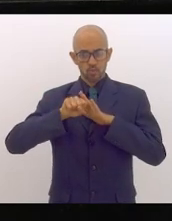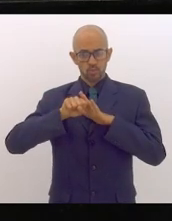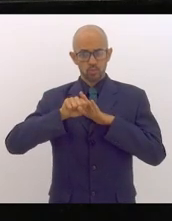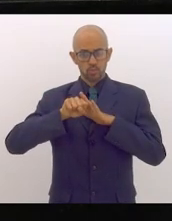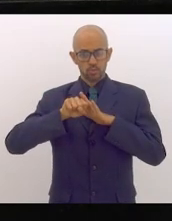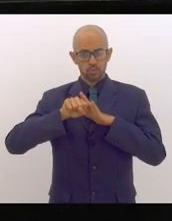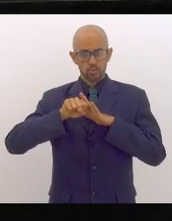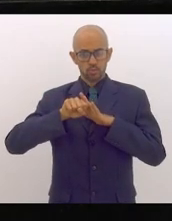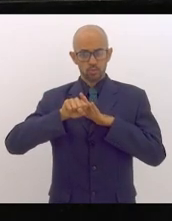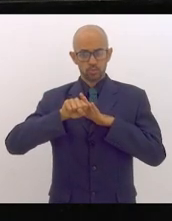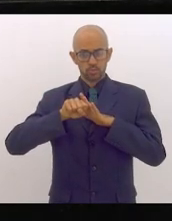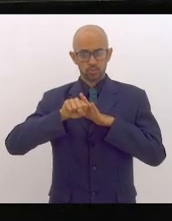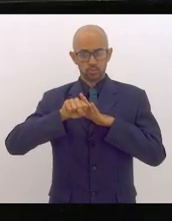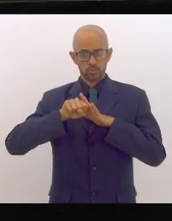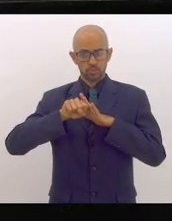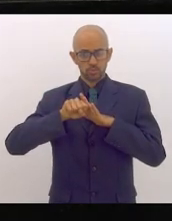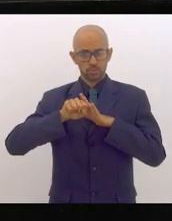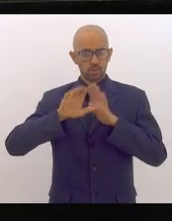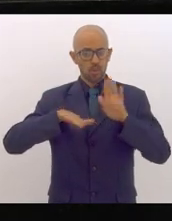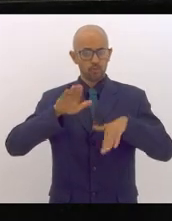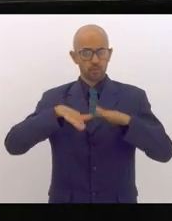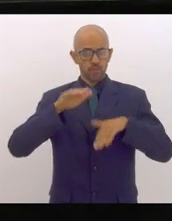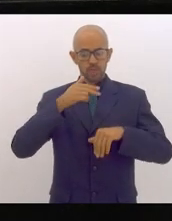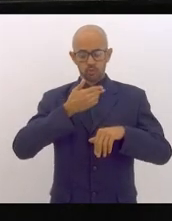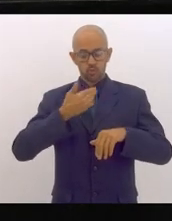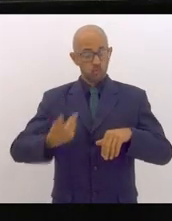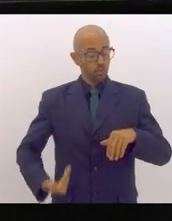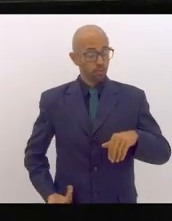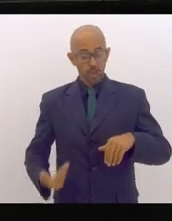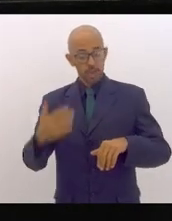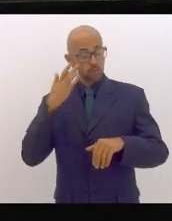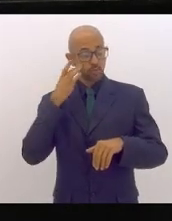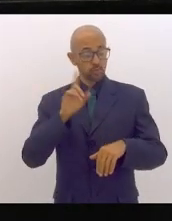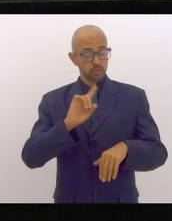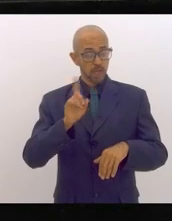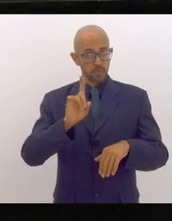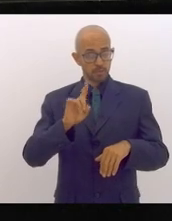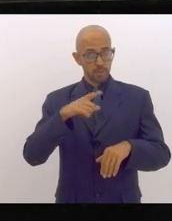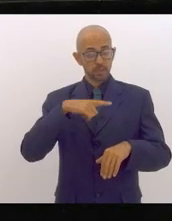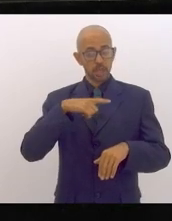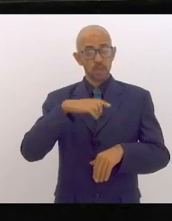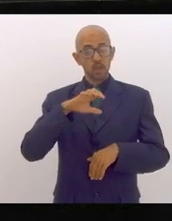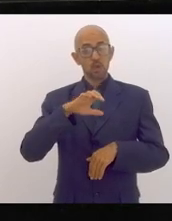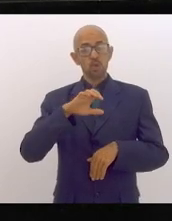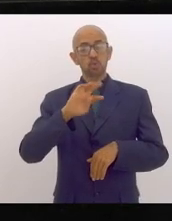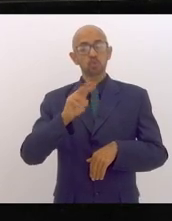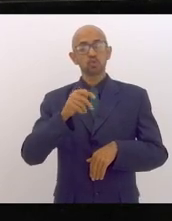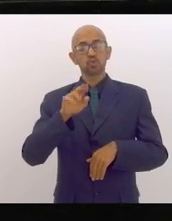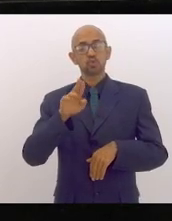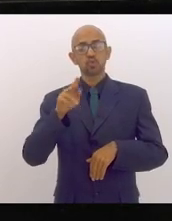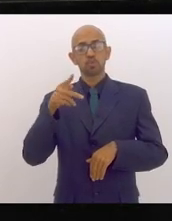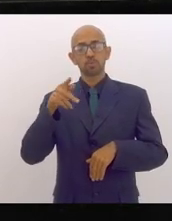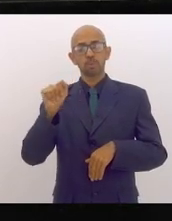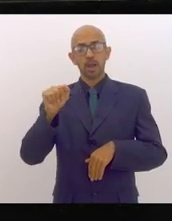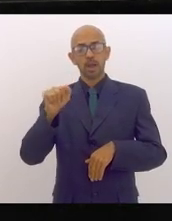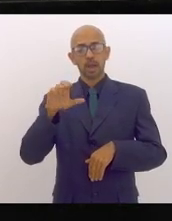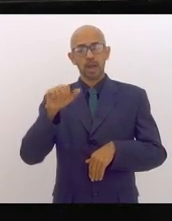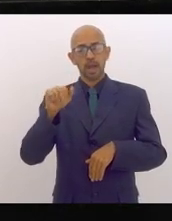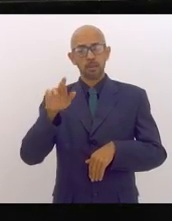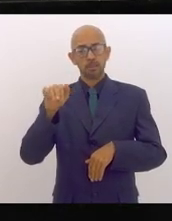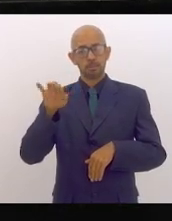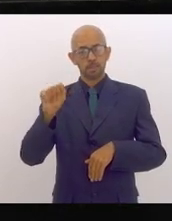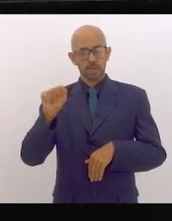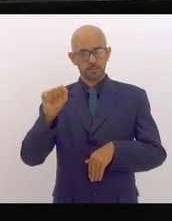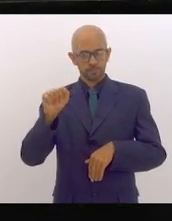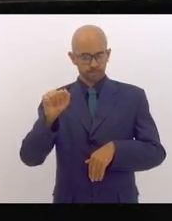pessoal que é do governo não sabe disso. O pessoal que é do governo não sabe disso. Mas tem uma máquina chamada chupa-cabra. Só me dá uma parte? Pô, não,